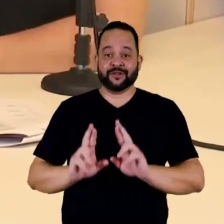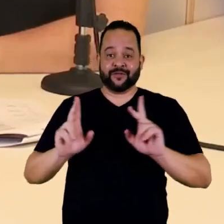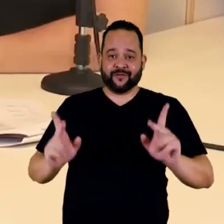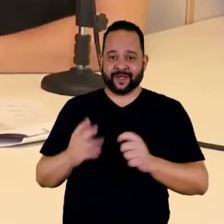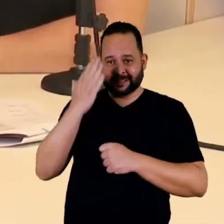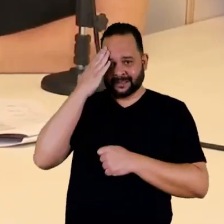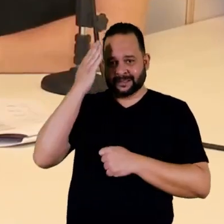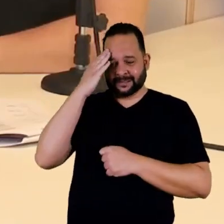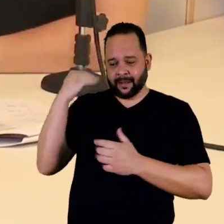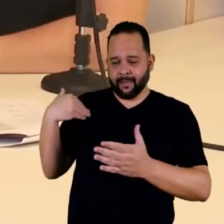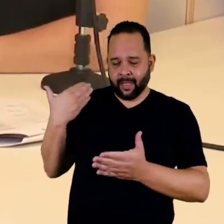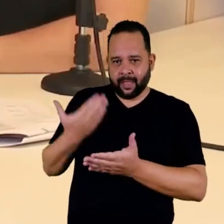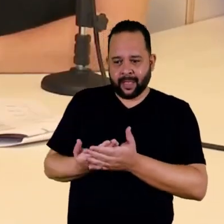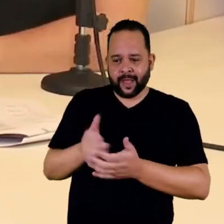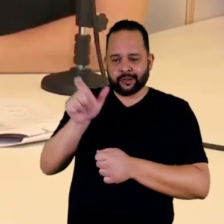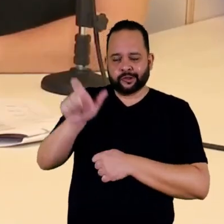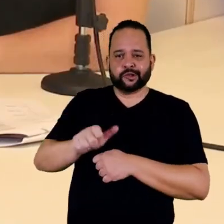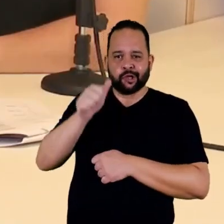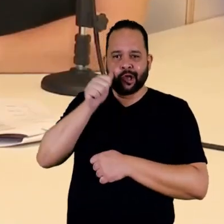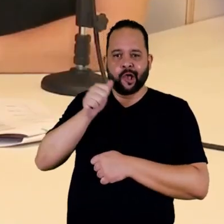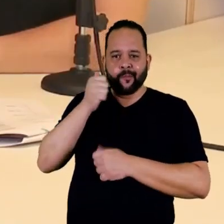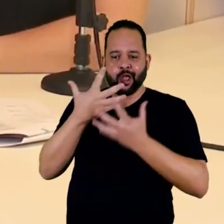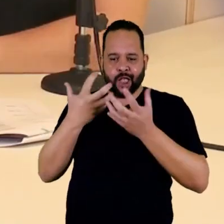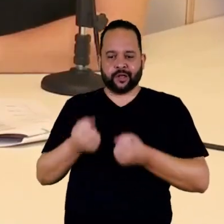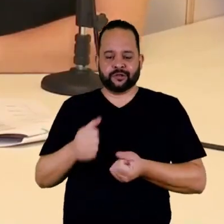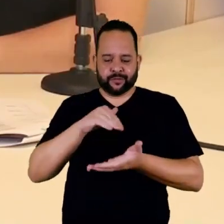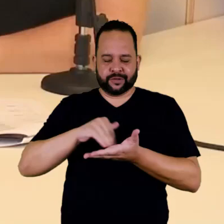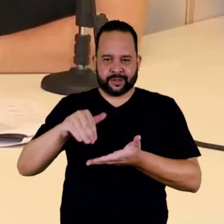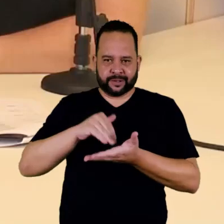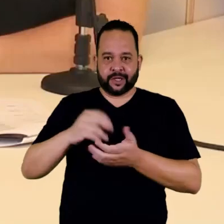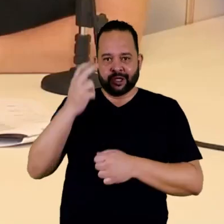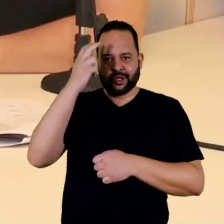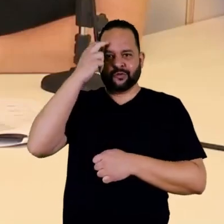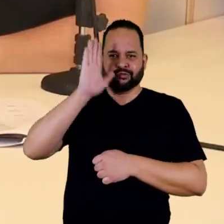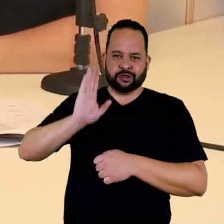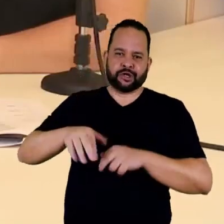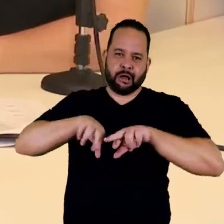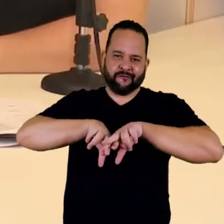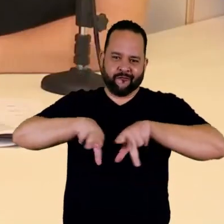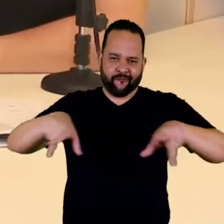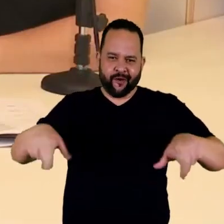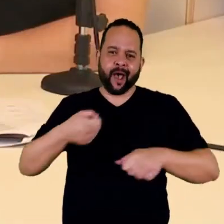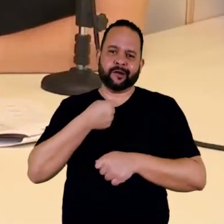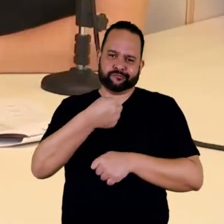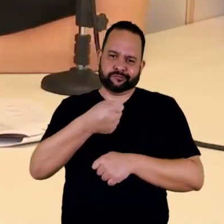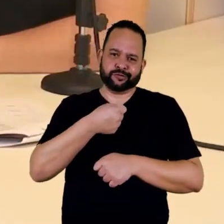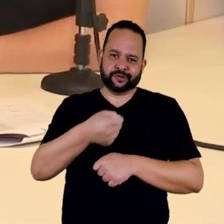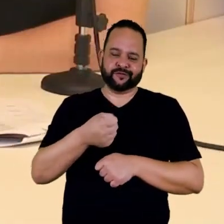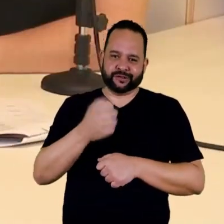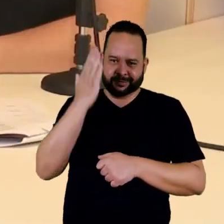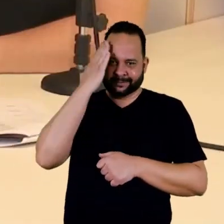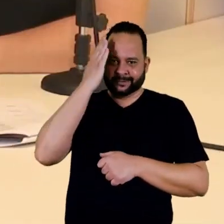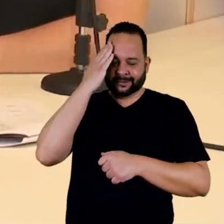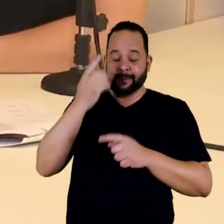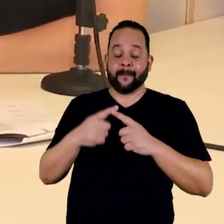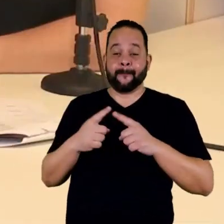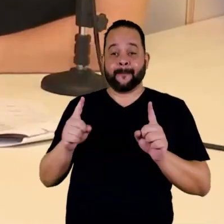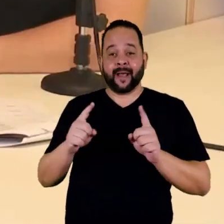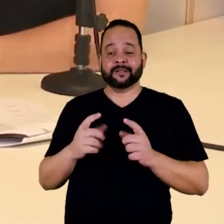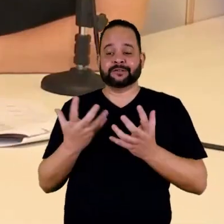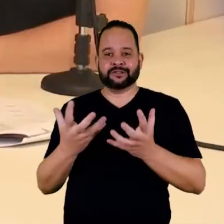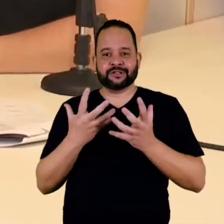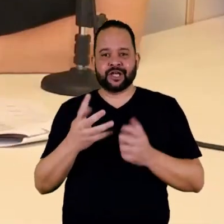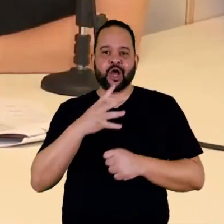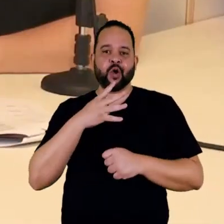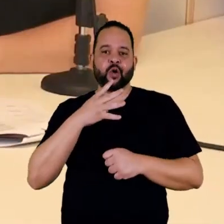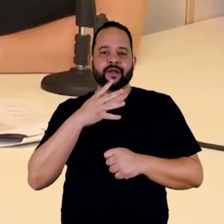a Marília assumi a Secretaria da Cultura já deu muitas entrevistas todo mundo já sabe disso mas nós queremos